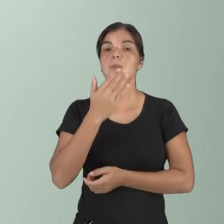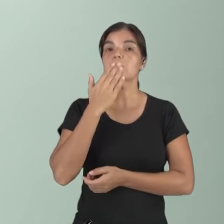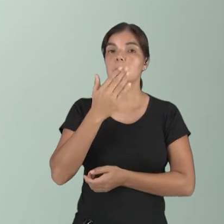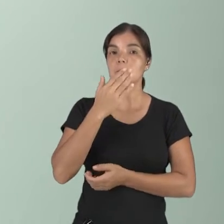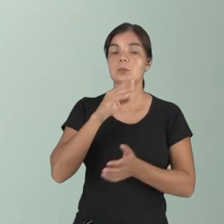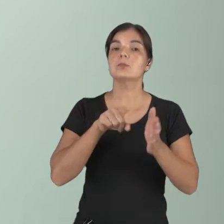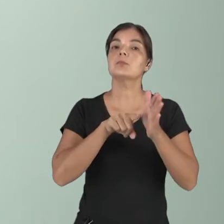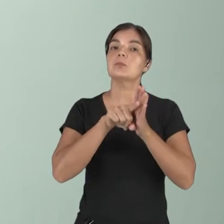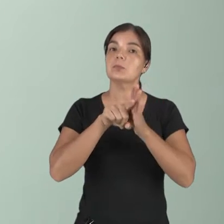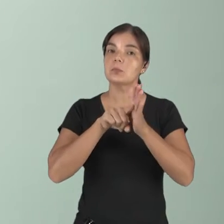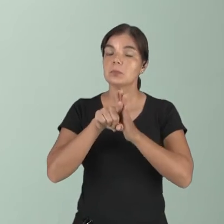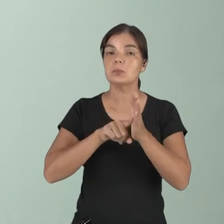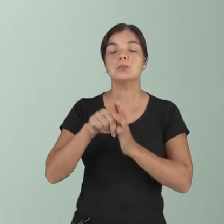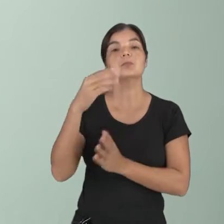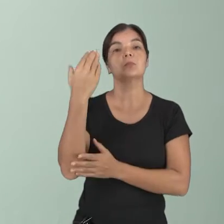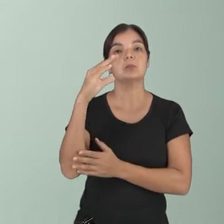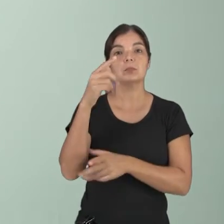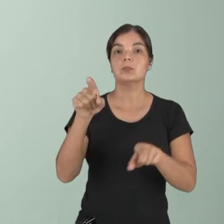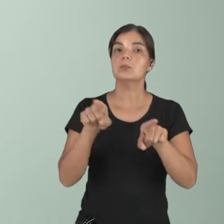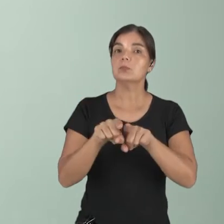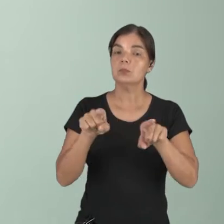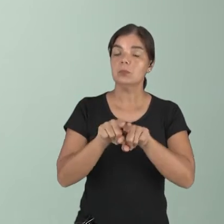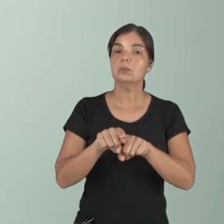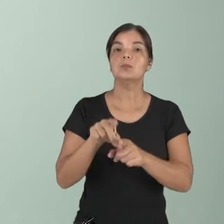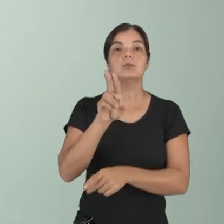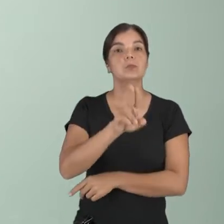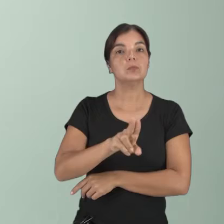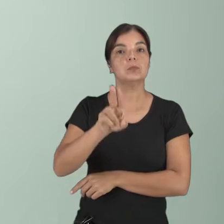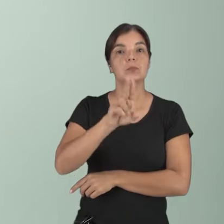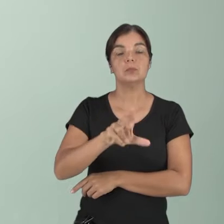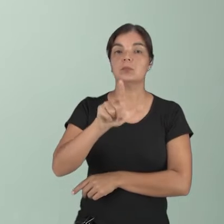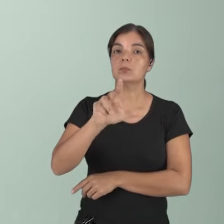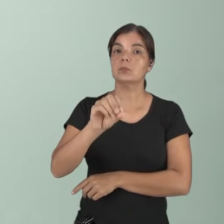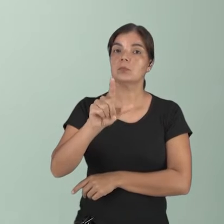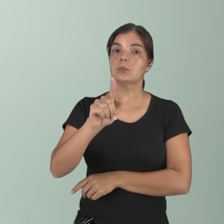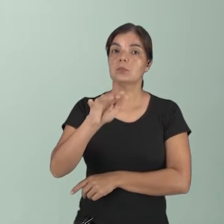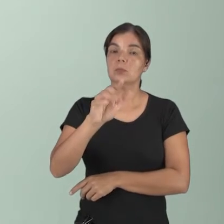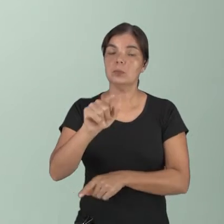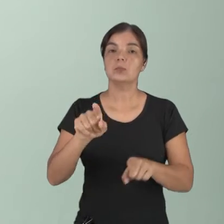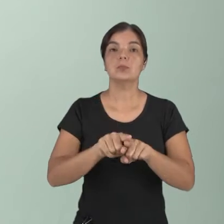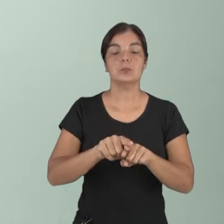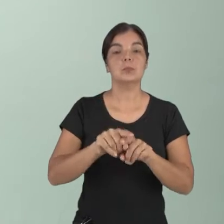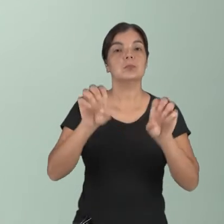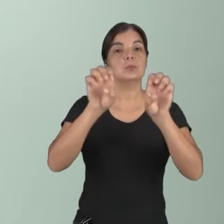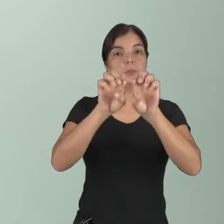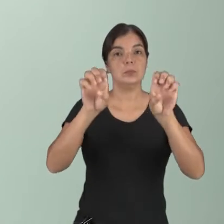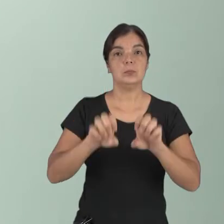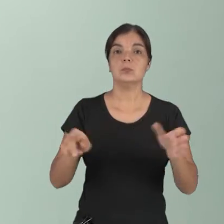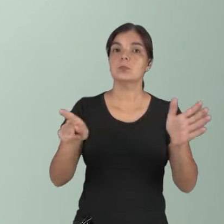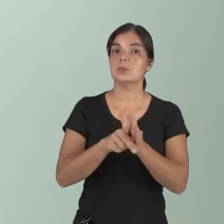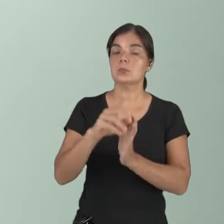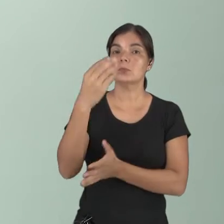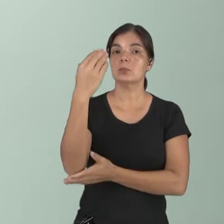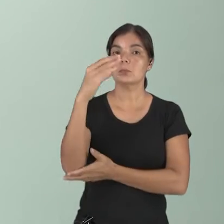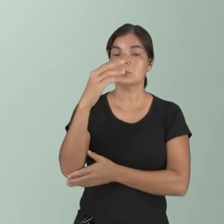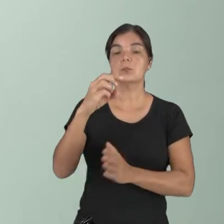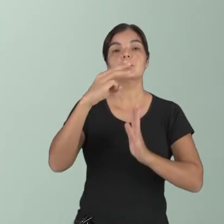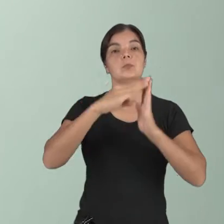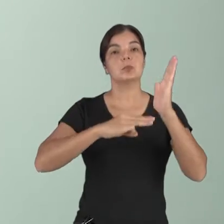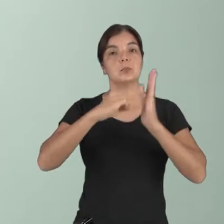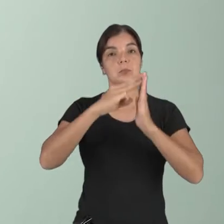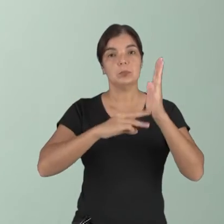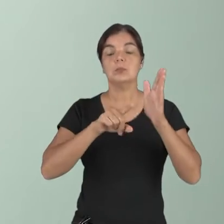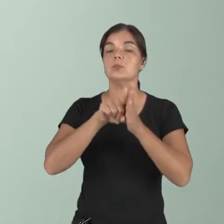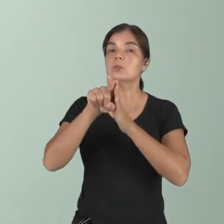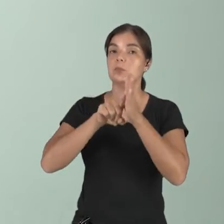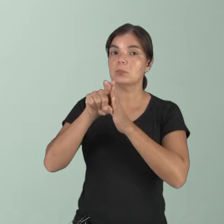de ciência, né, que, de certa forma, a gente usa a lógica para estruturar a própria ciência. A metodologia